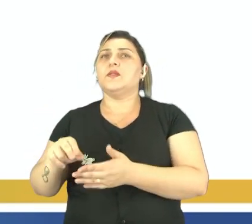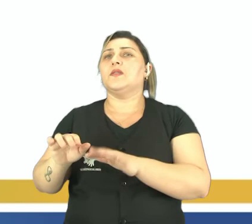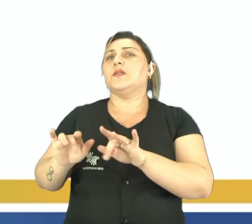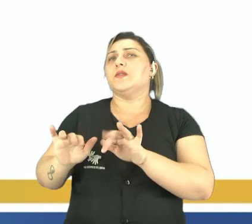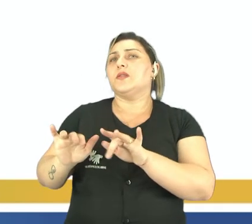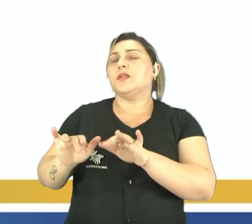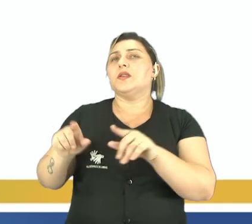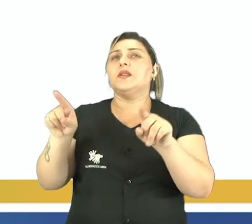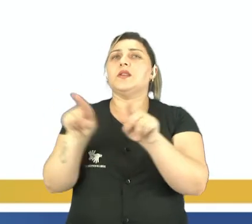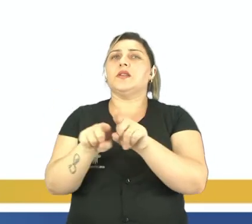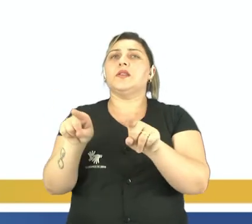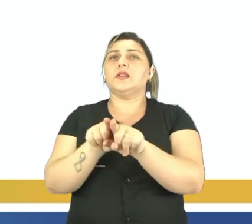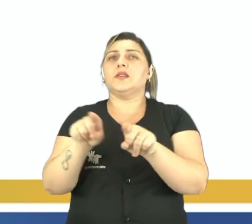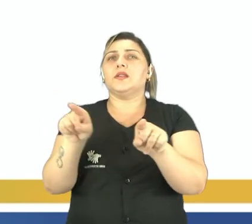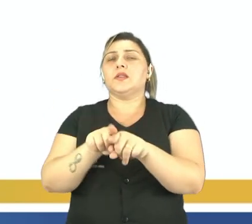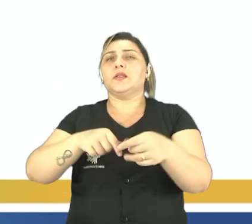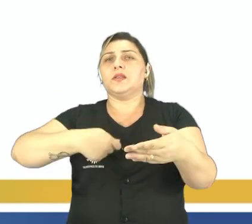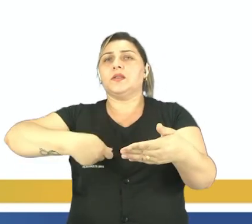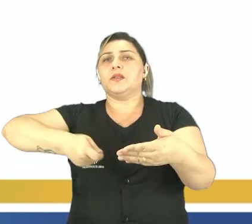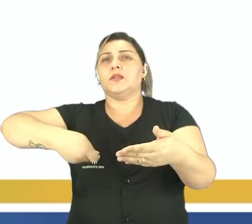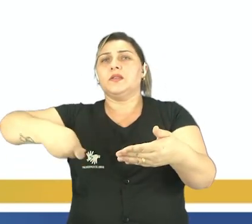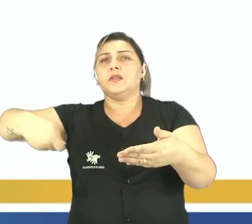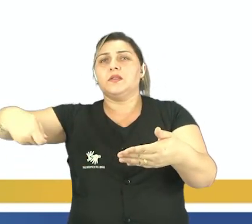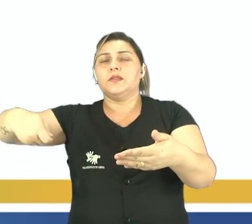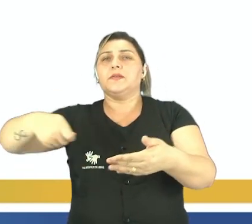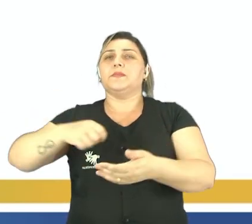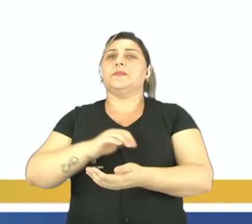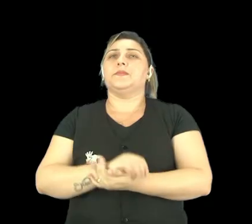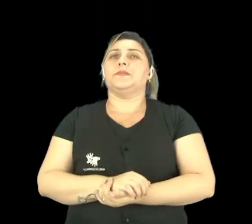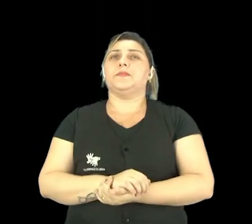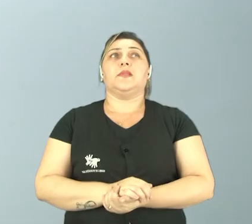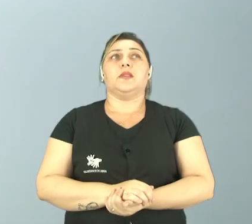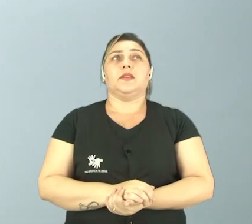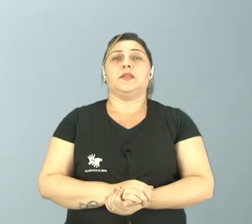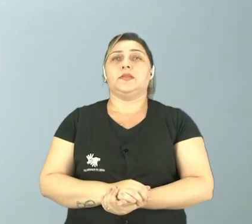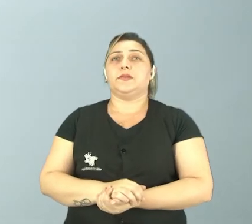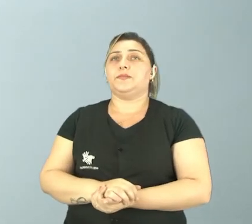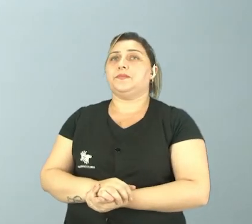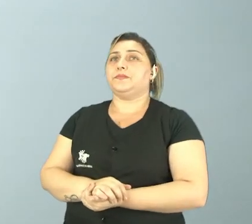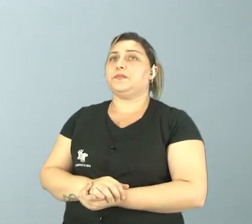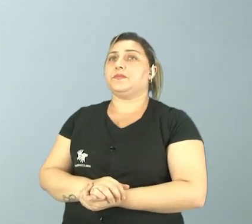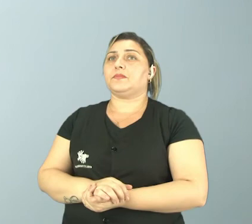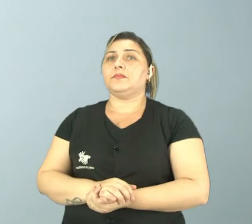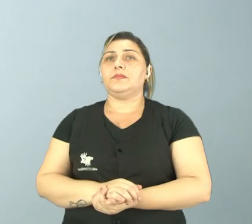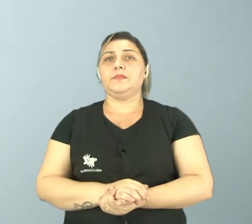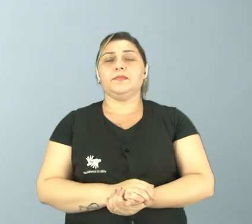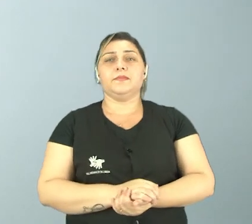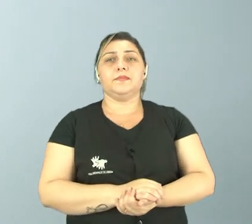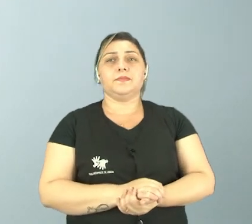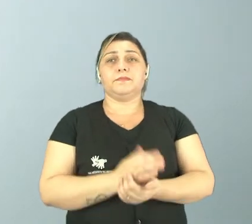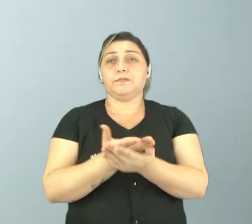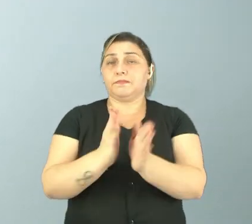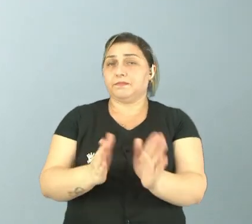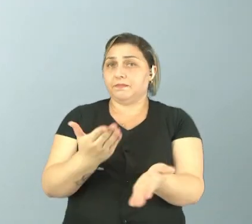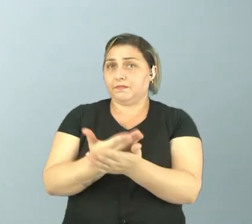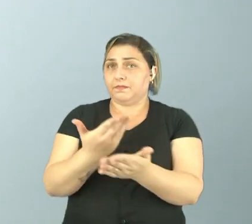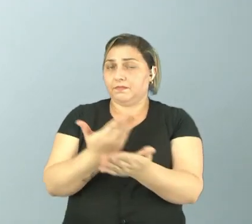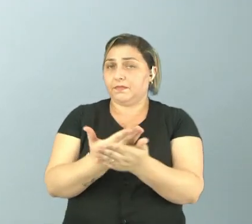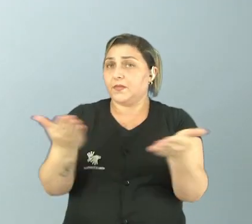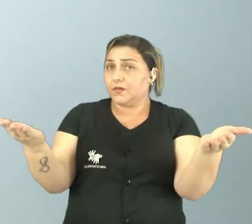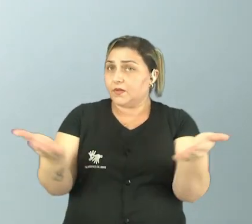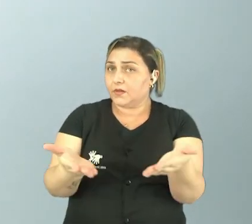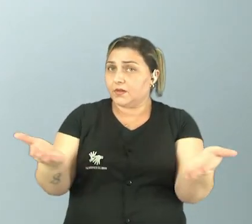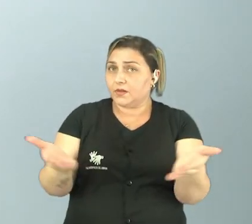digitado, e também assina manuscrito. Então é isso, pessoal. Essa foi a